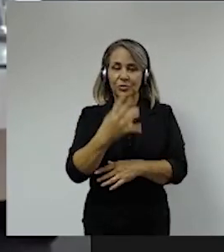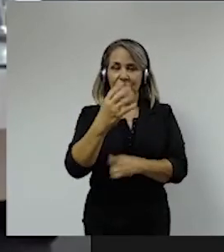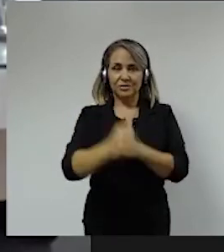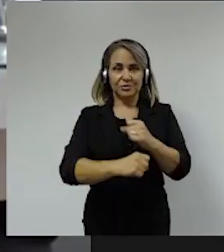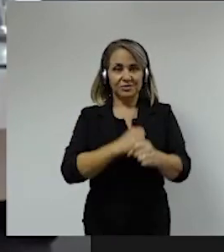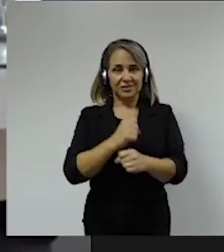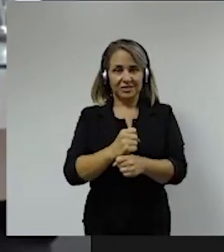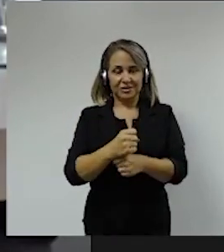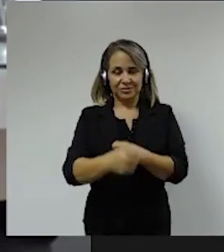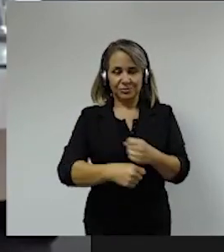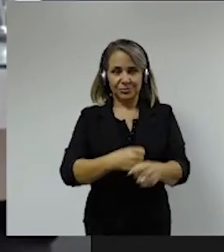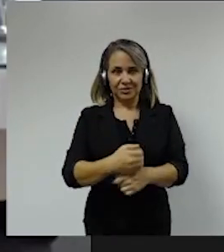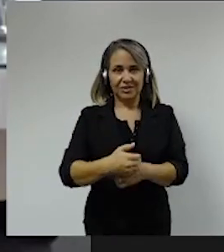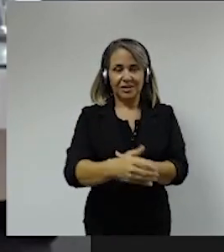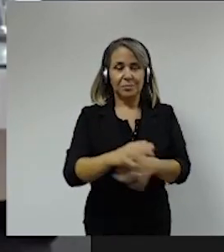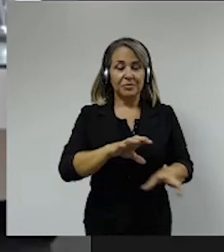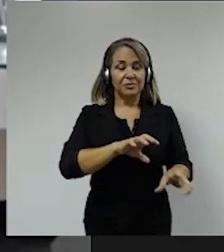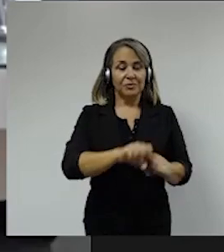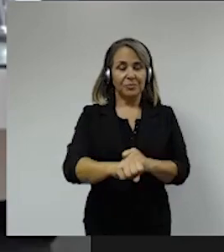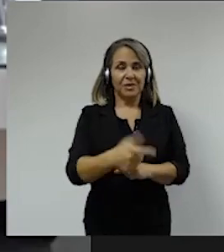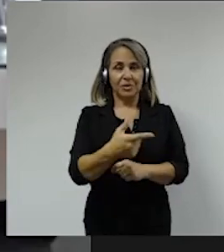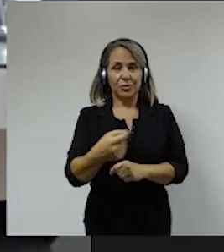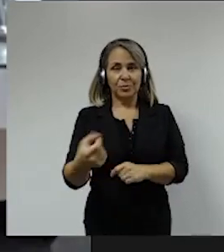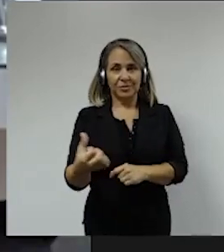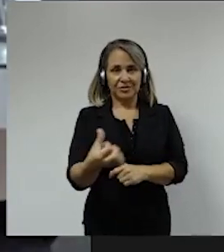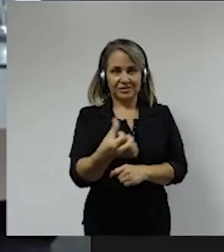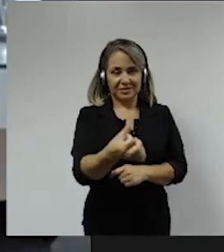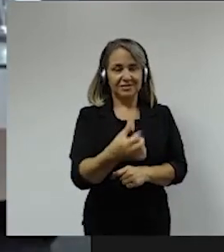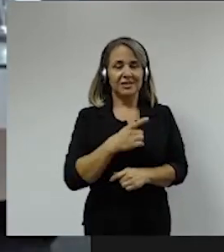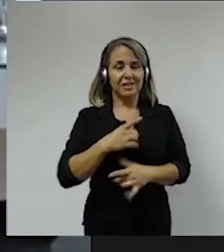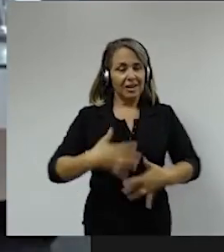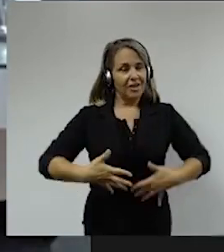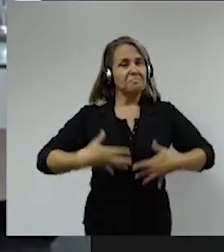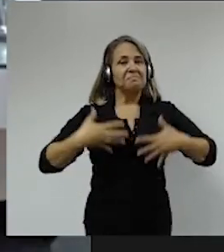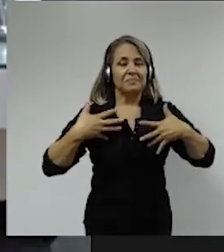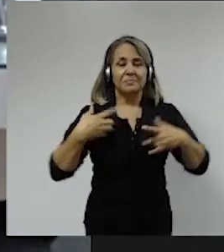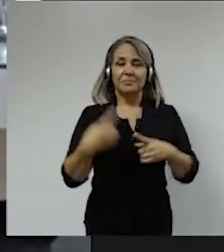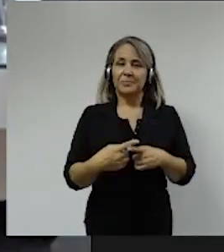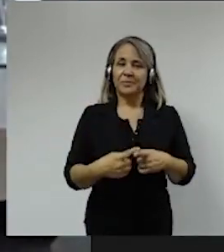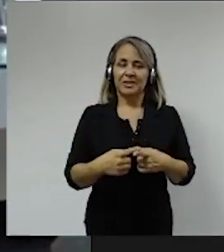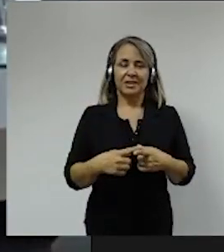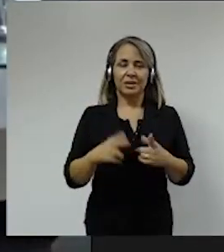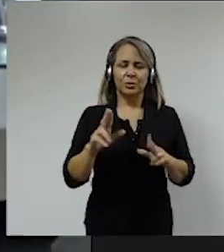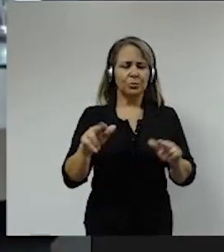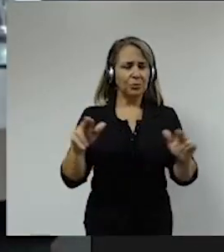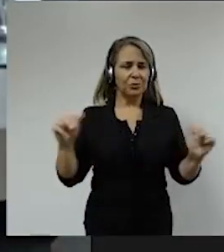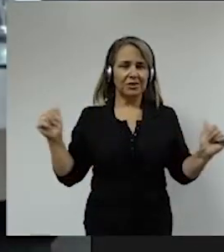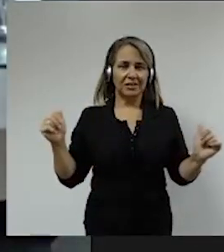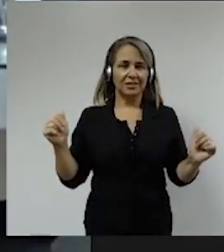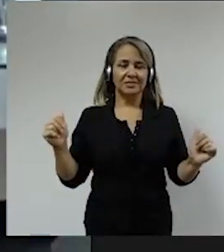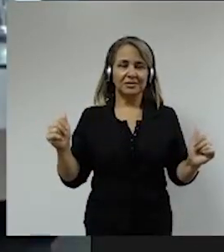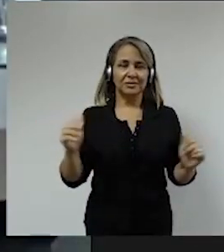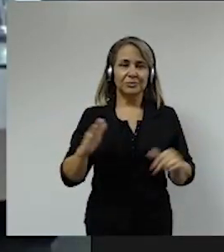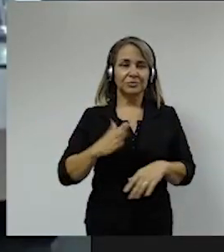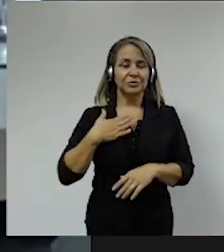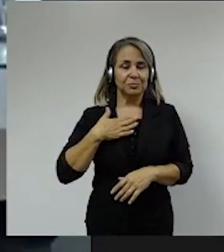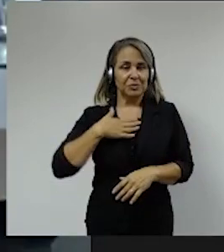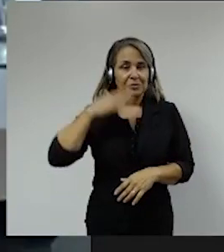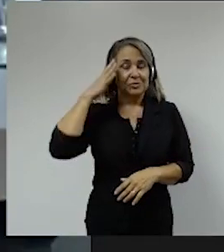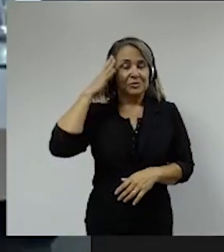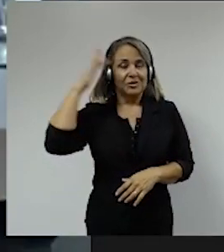ano, me formei em 2016 e me sinto extremamente honrada, porque em nenhum dos momentos, nem nos meus melhores sonhos, imaginei